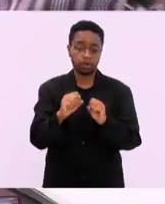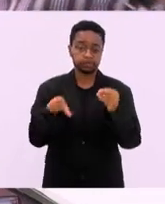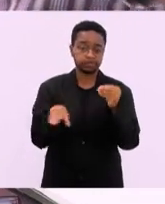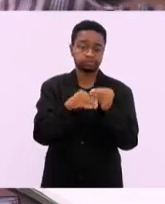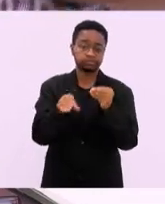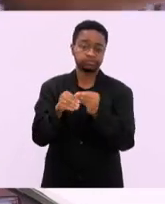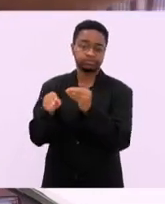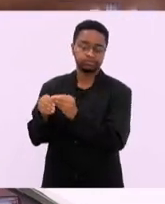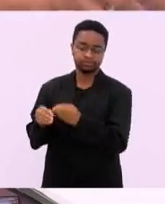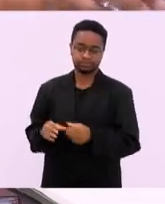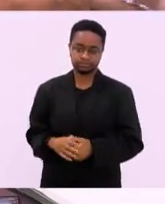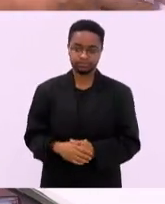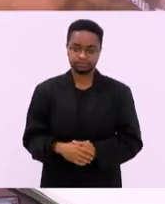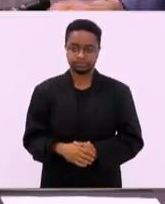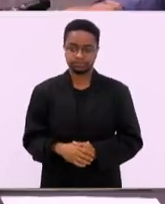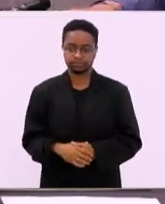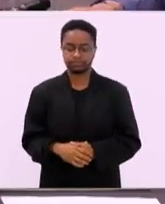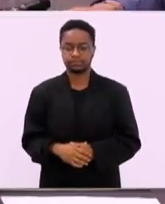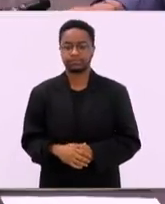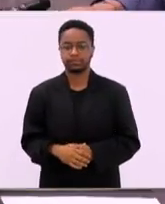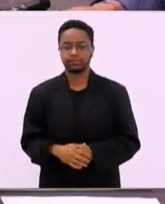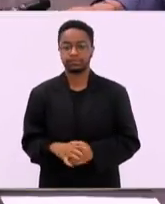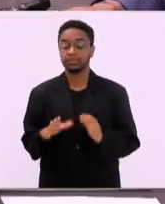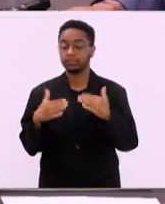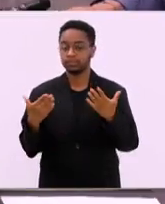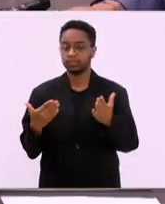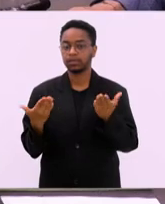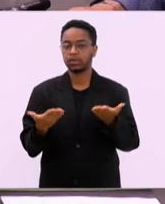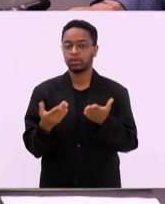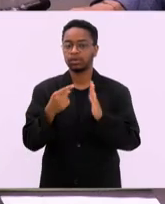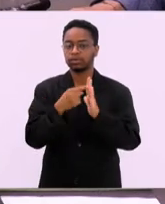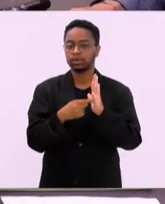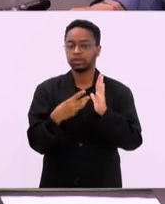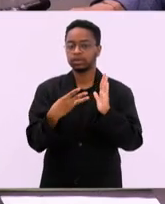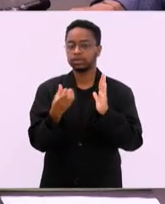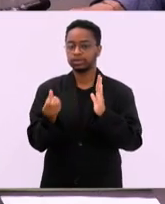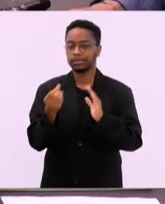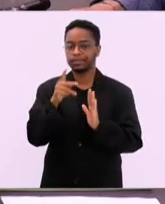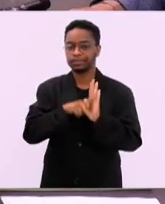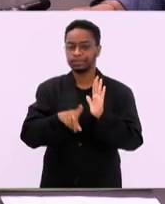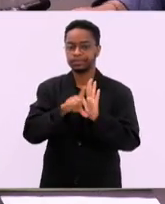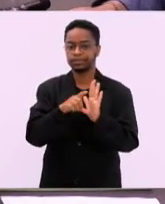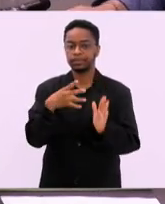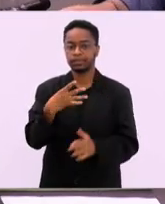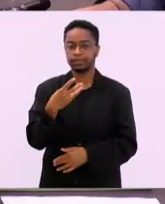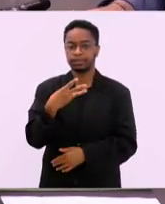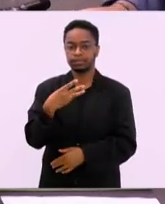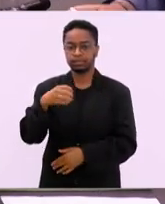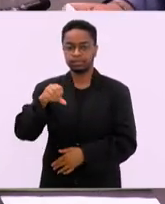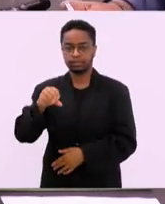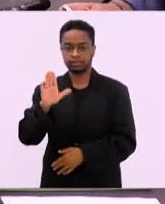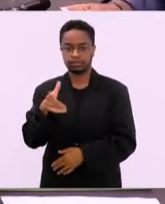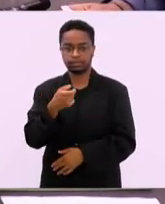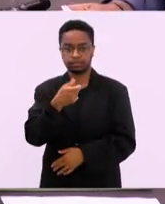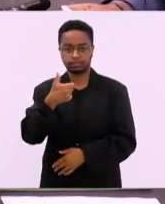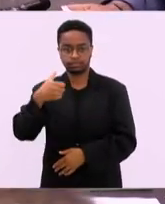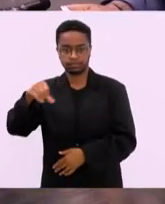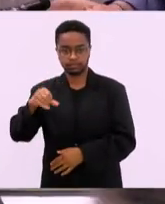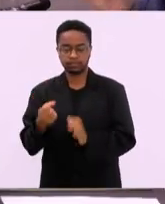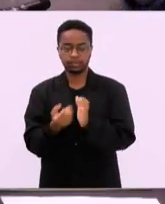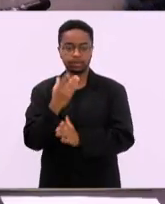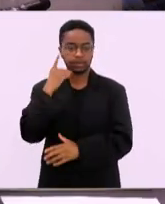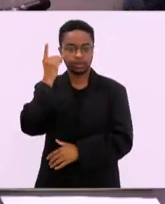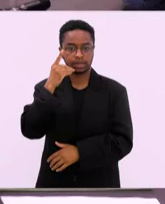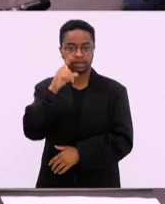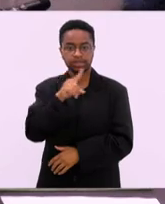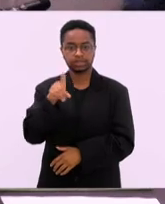certo. É uma maravilha. Bem, então passo ao 36 da pauta. É o PL 439 de 19, de autoria da deputada Zeidan, que